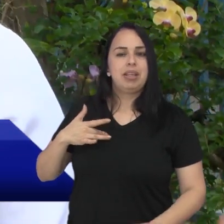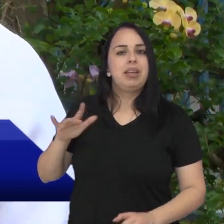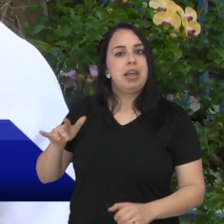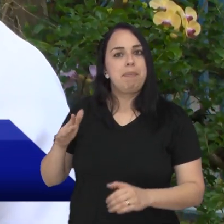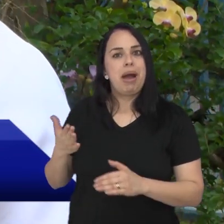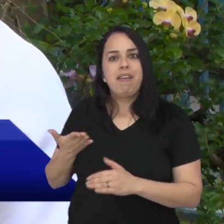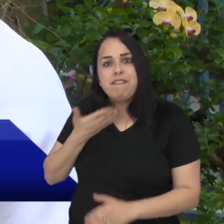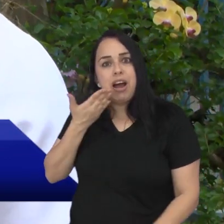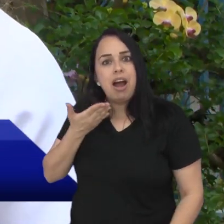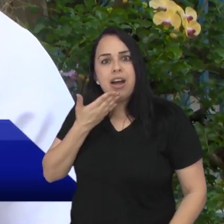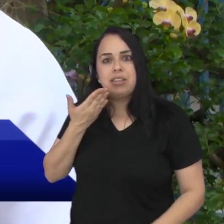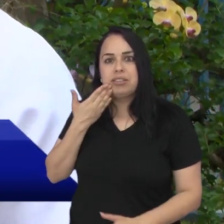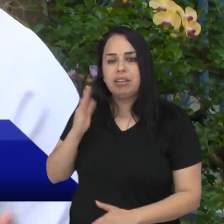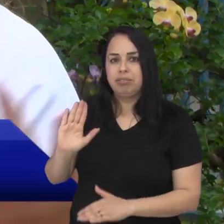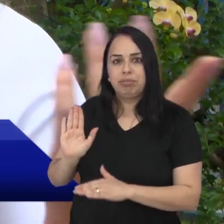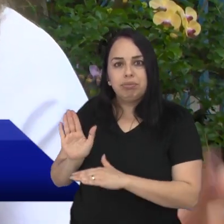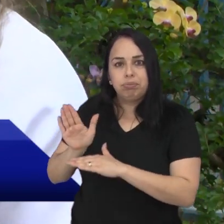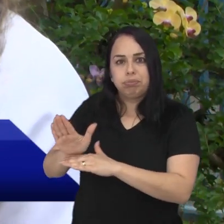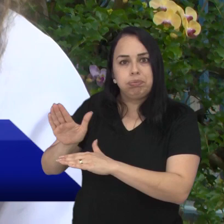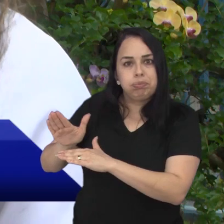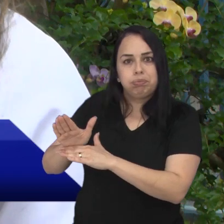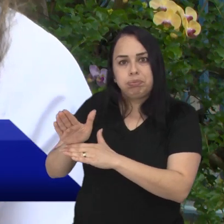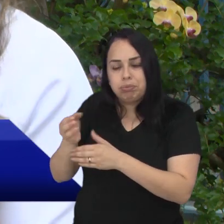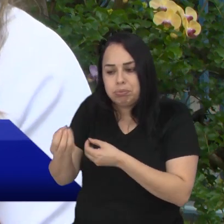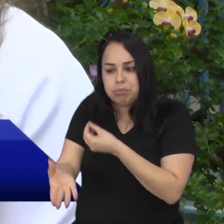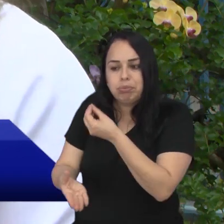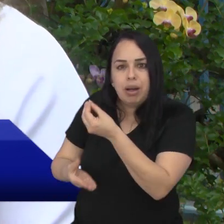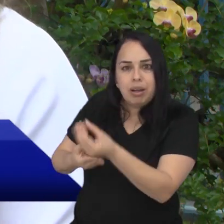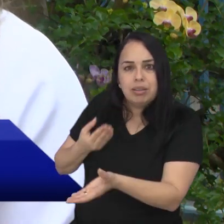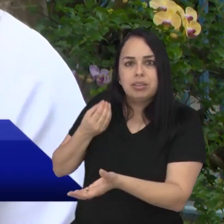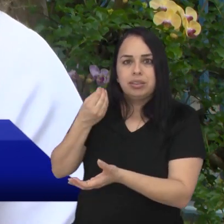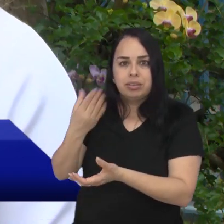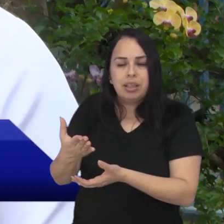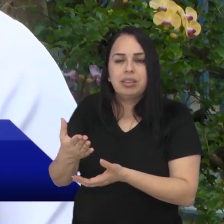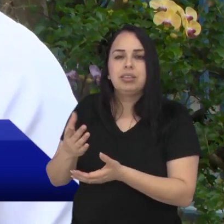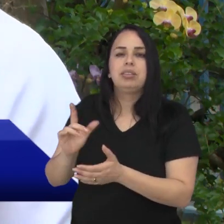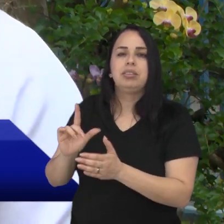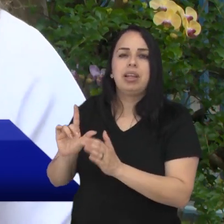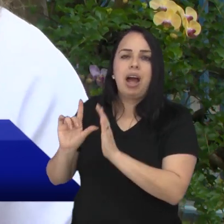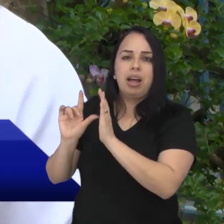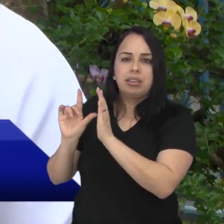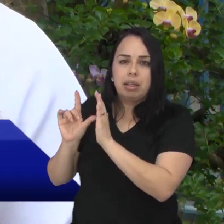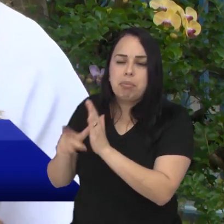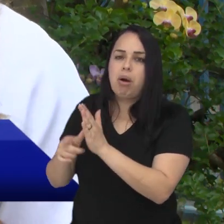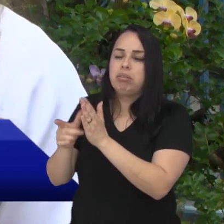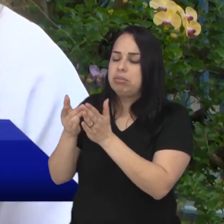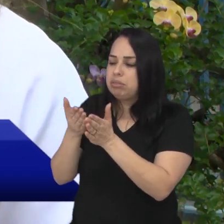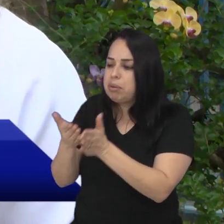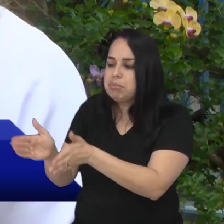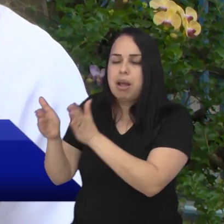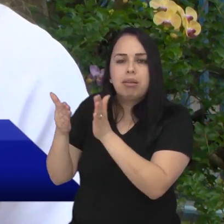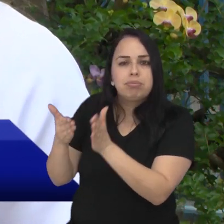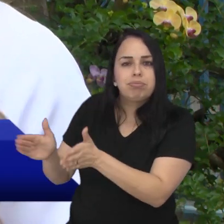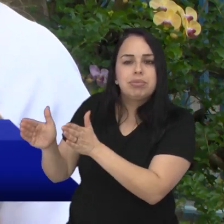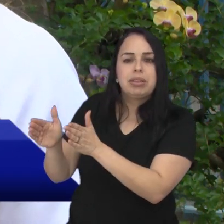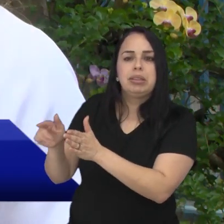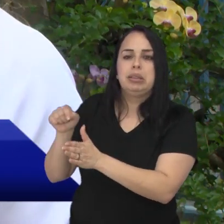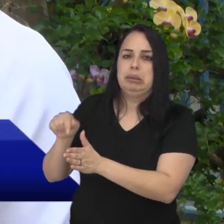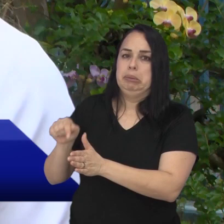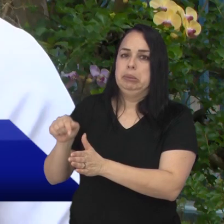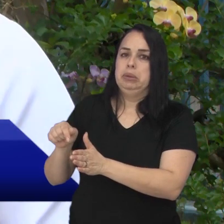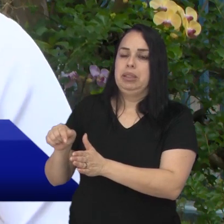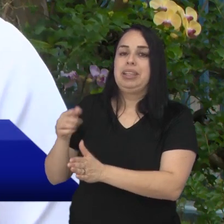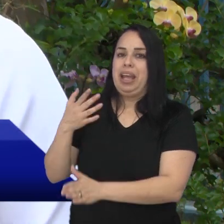mais fácil para os pais no momento adequado de introduzir os alimentos industrializados, processados, que normalmente